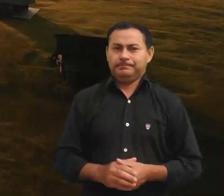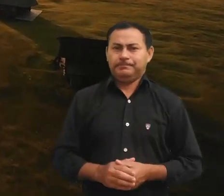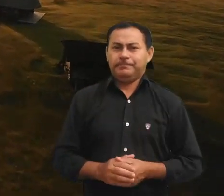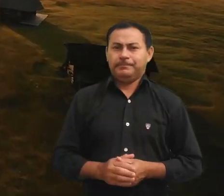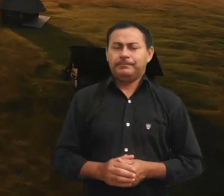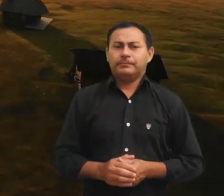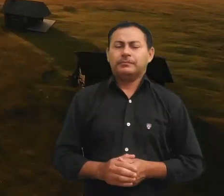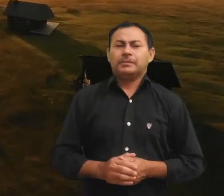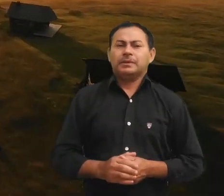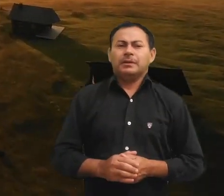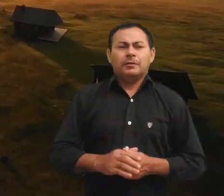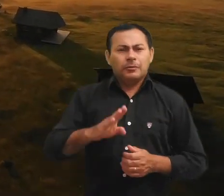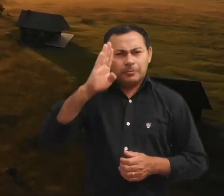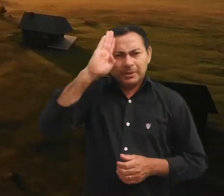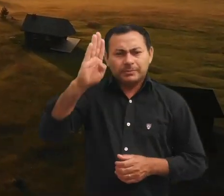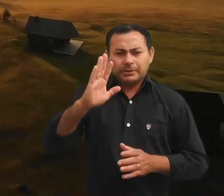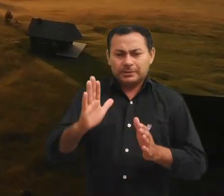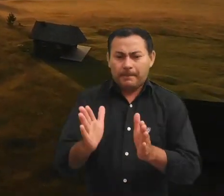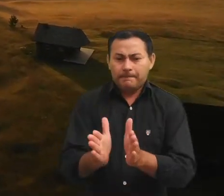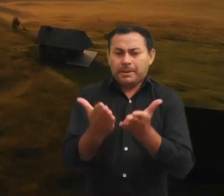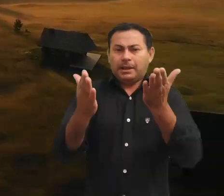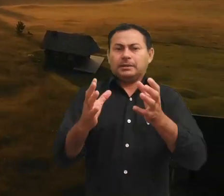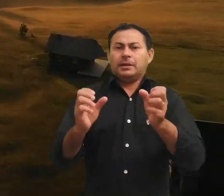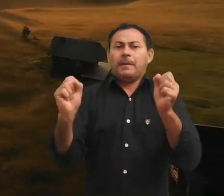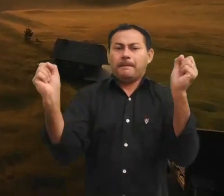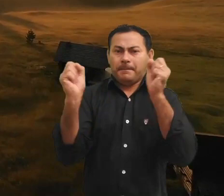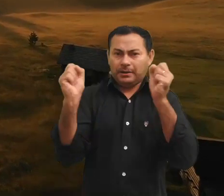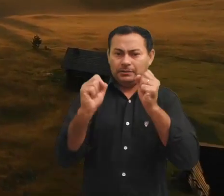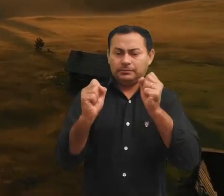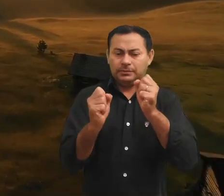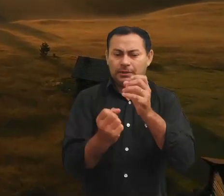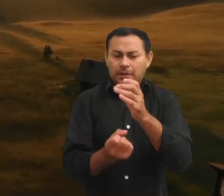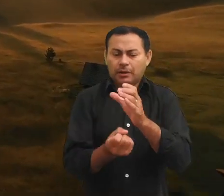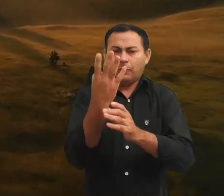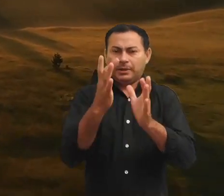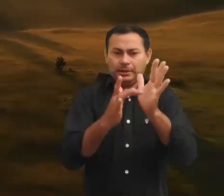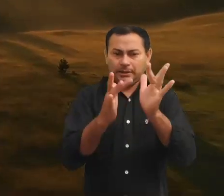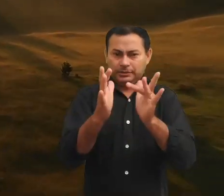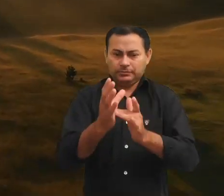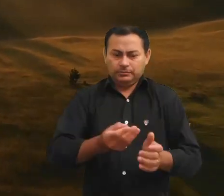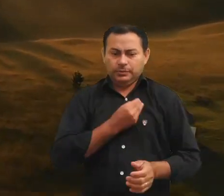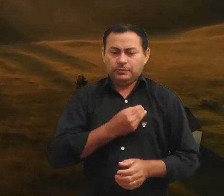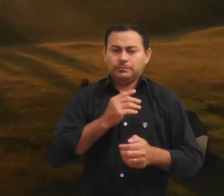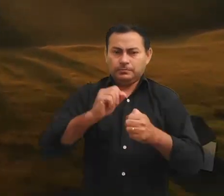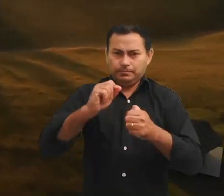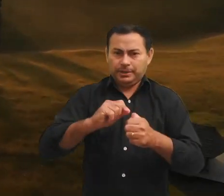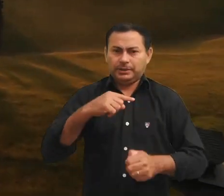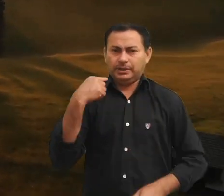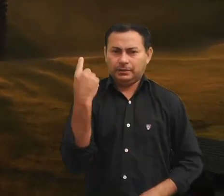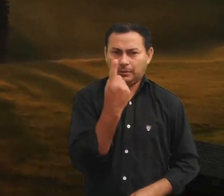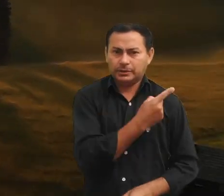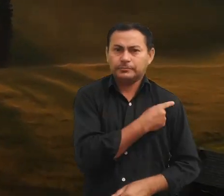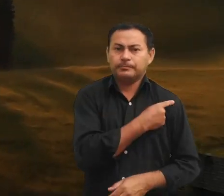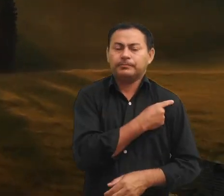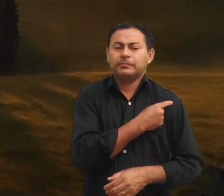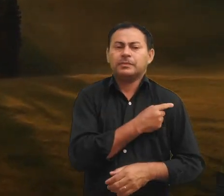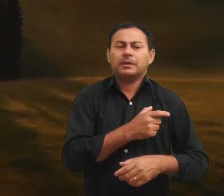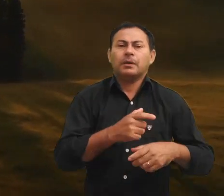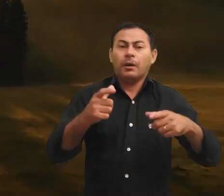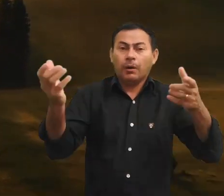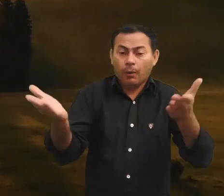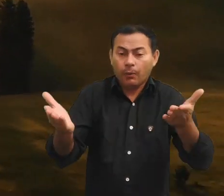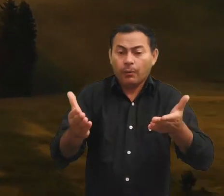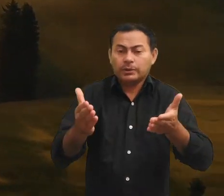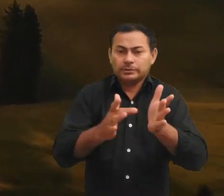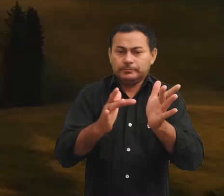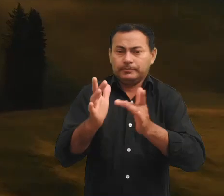que estas. A chave deste milagre maravilhoso, a obra do Cristo vivo sendo feita através de nós.